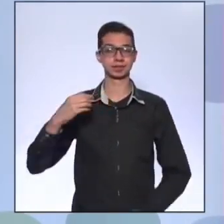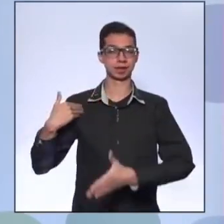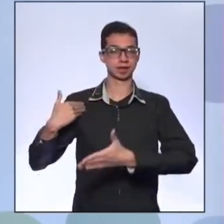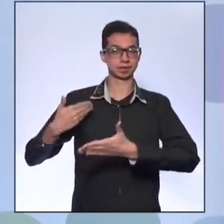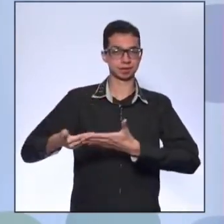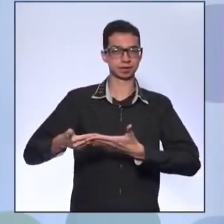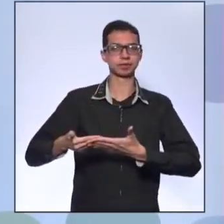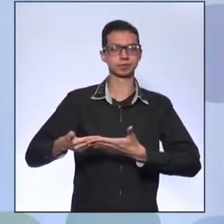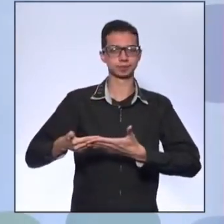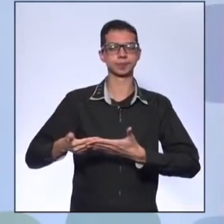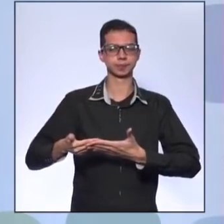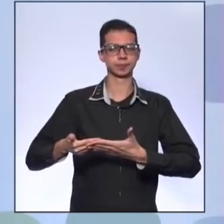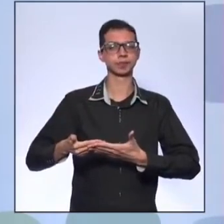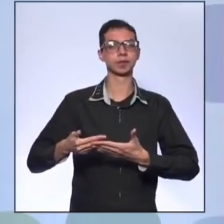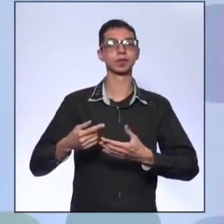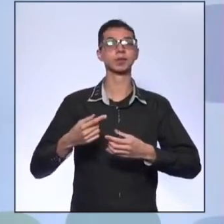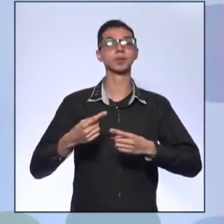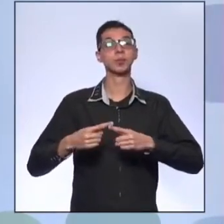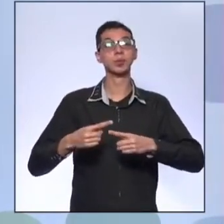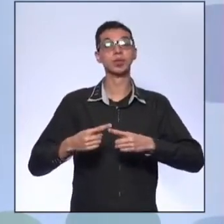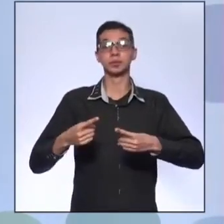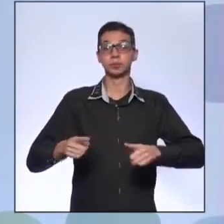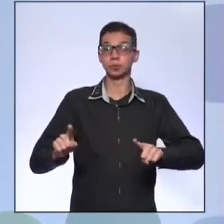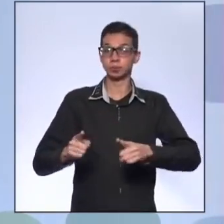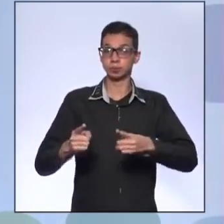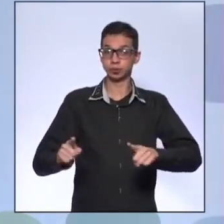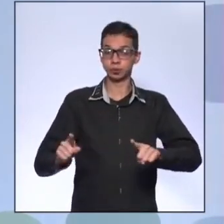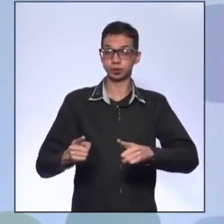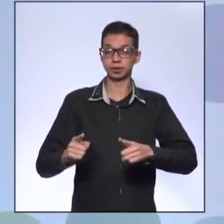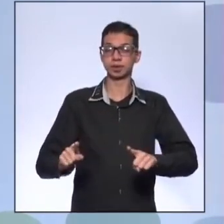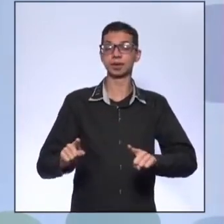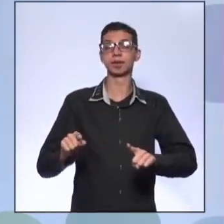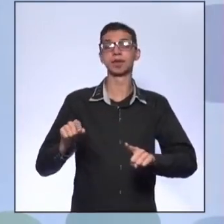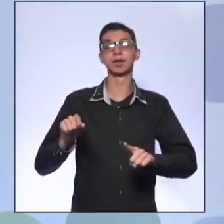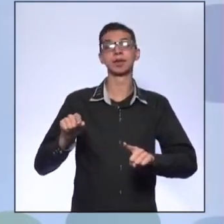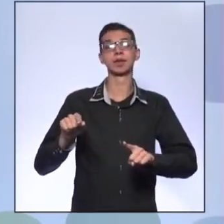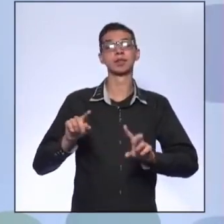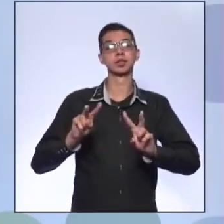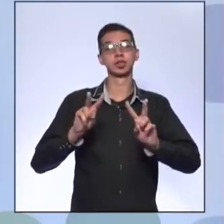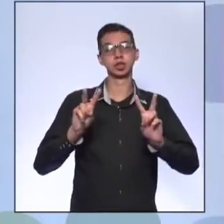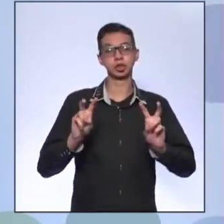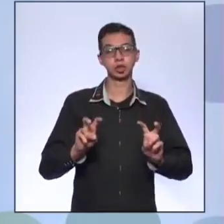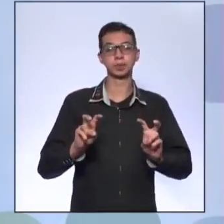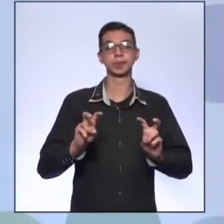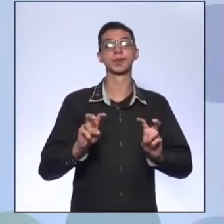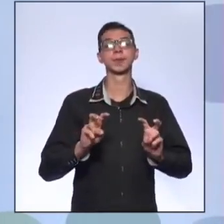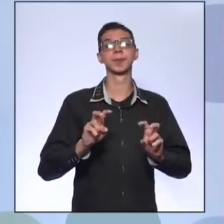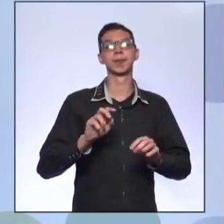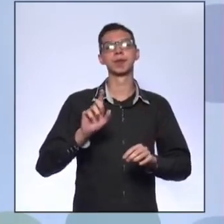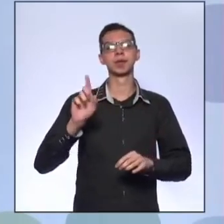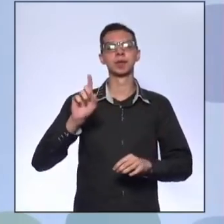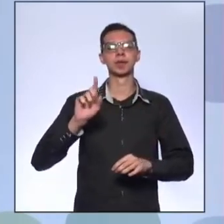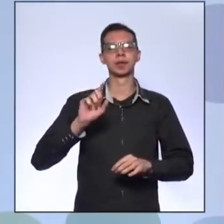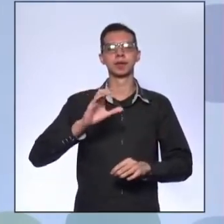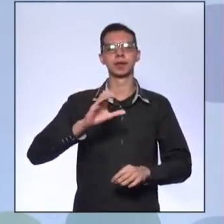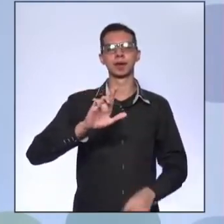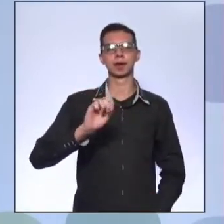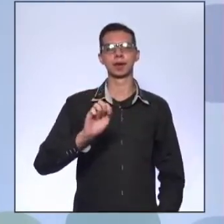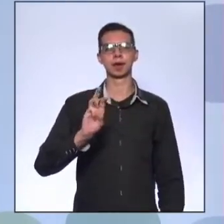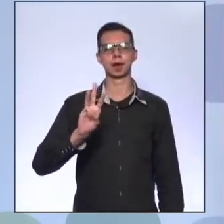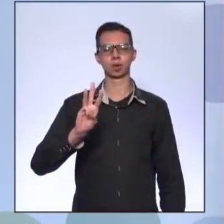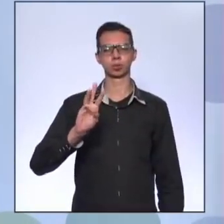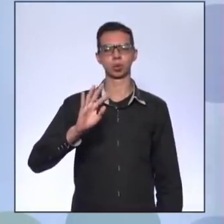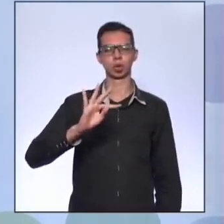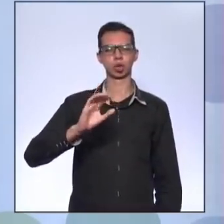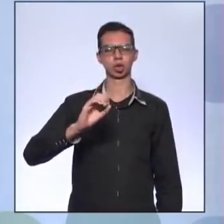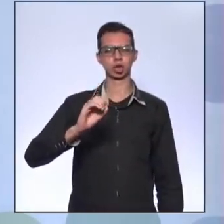elas sofrem a influência muito grande do chamado movimento Krautrock alemão, que é um movimento que surge lá no